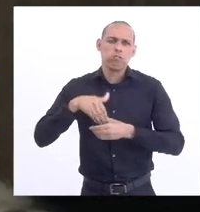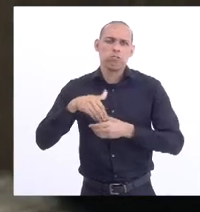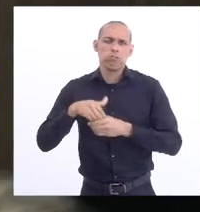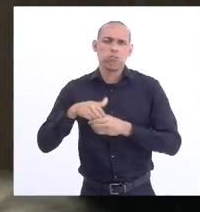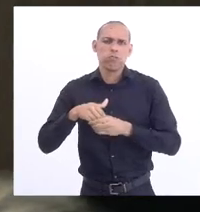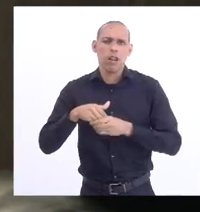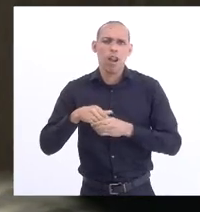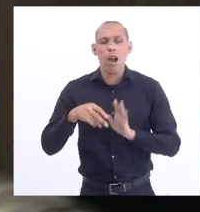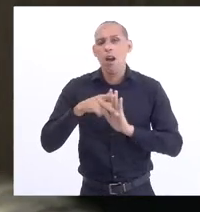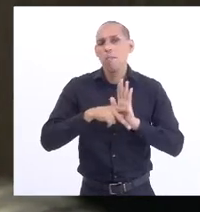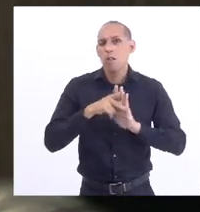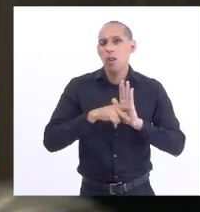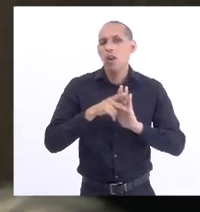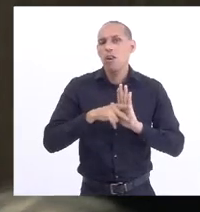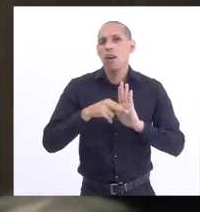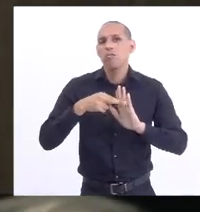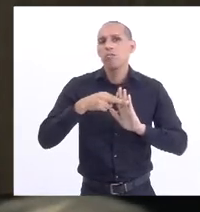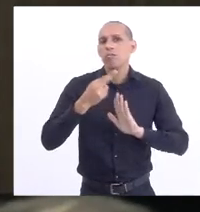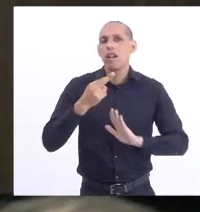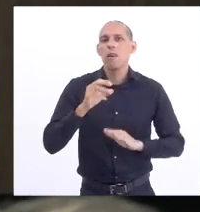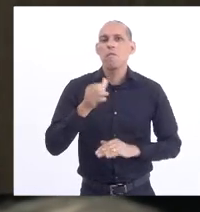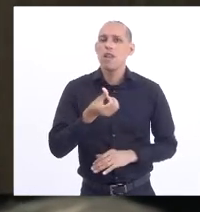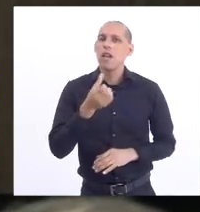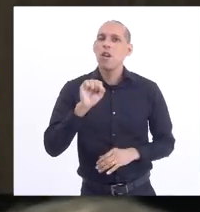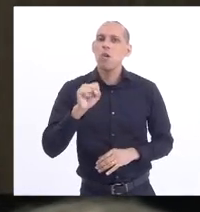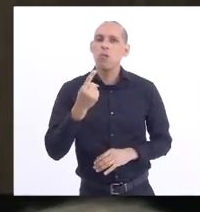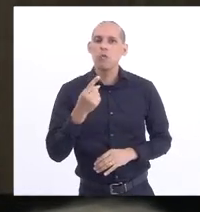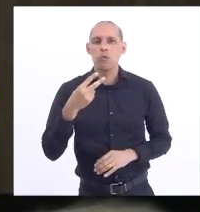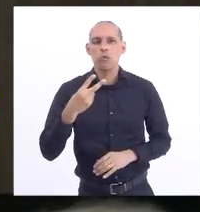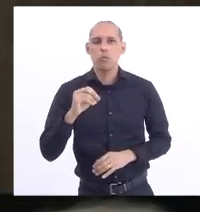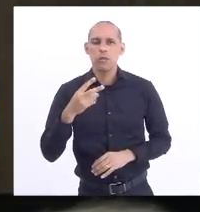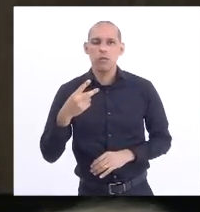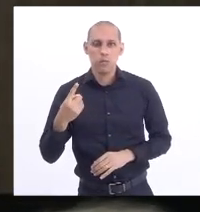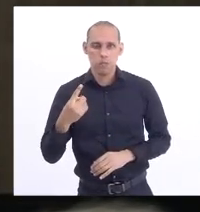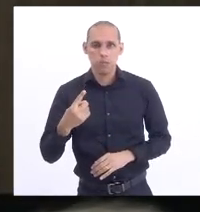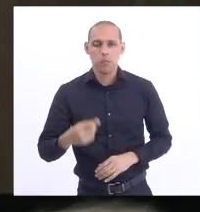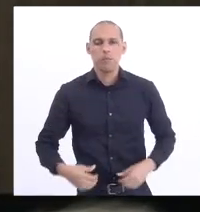resolução 681 de 2021.